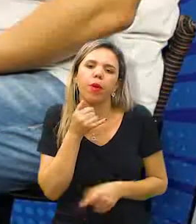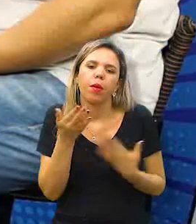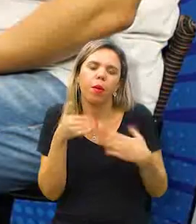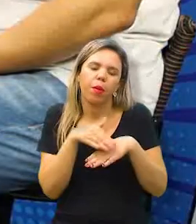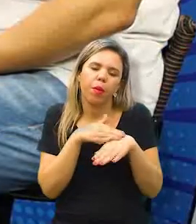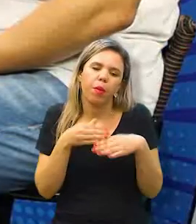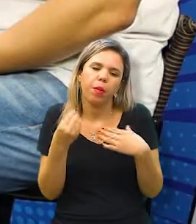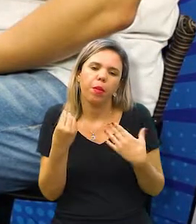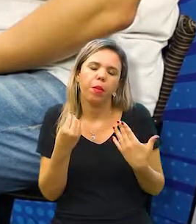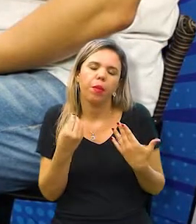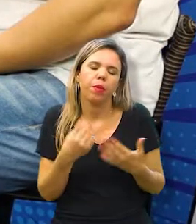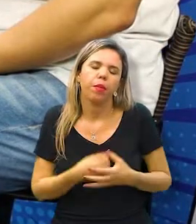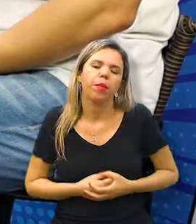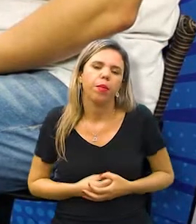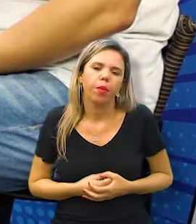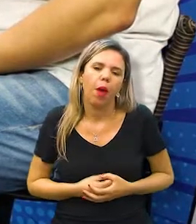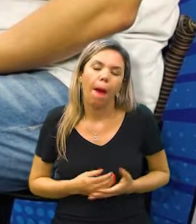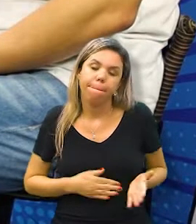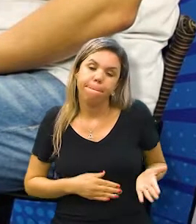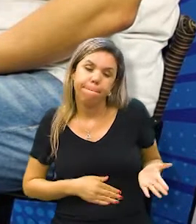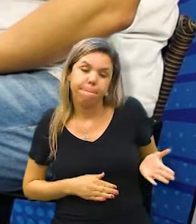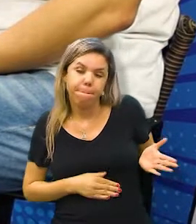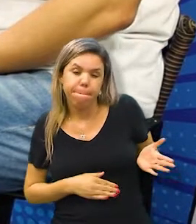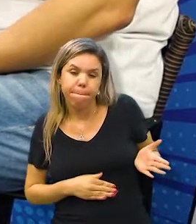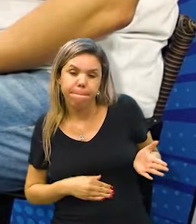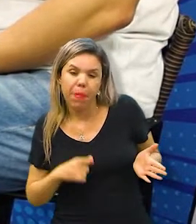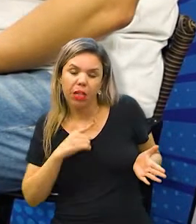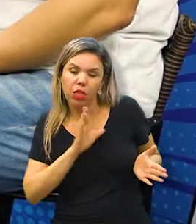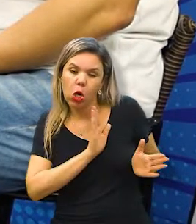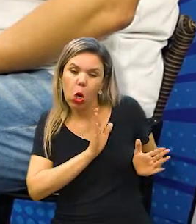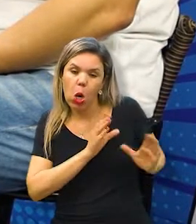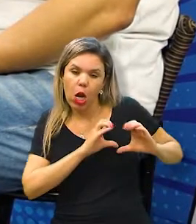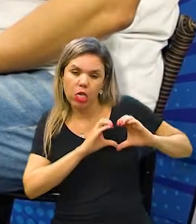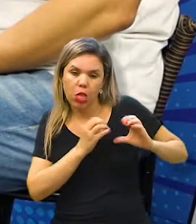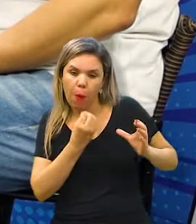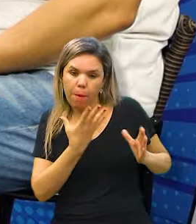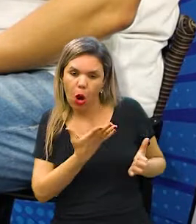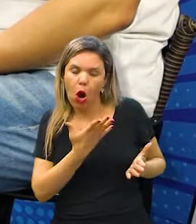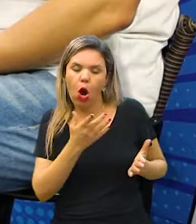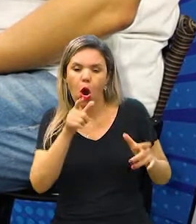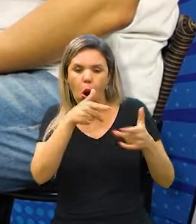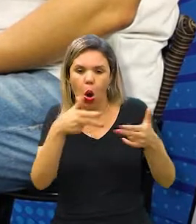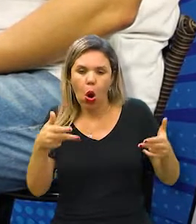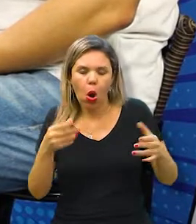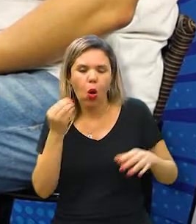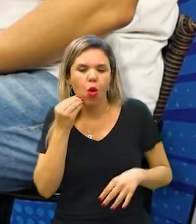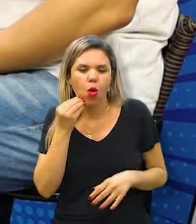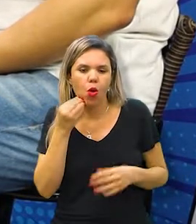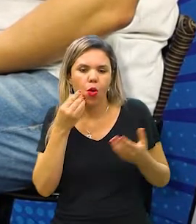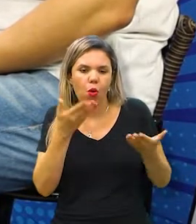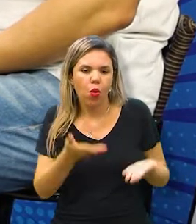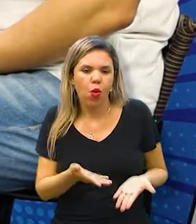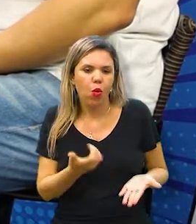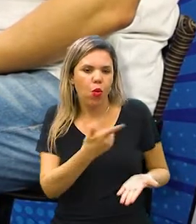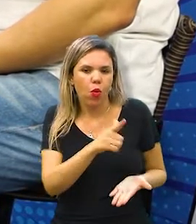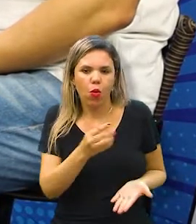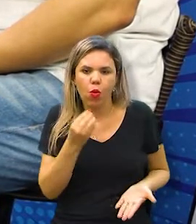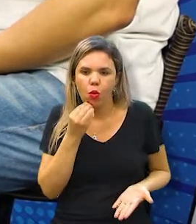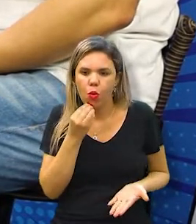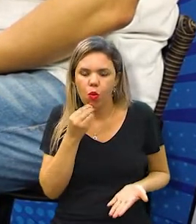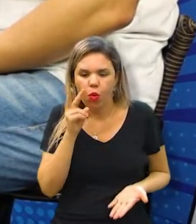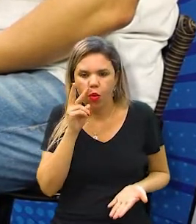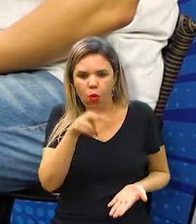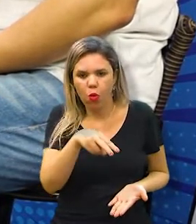com as conversas, né? Você vê que assim, ele é bandido, mas ele tem um bom coração, é aquela coisa de oportunidade, ele não